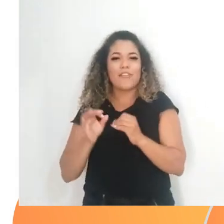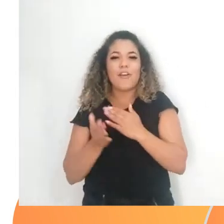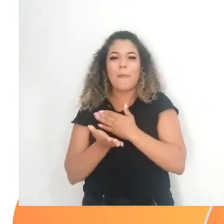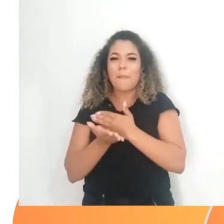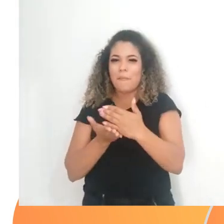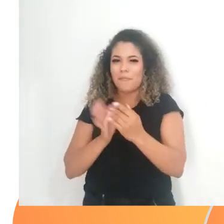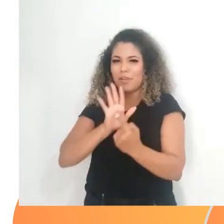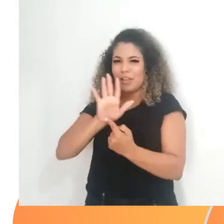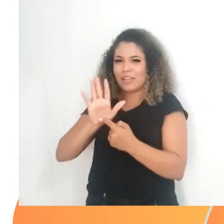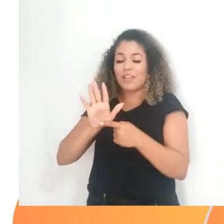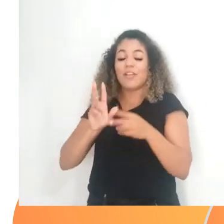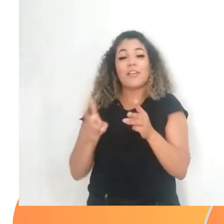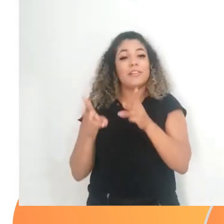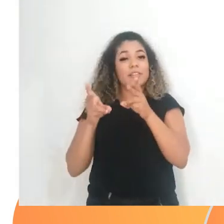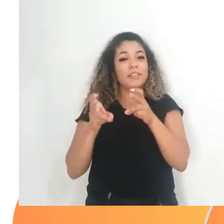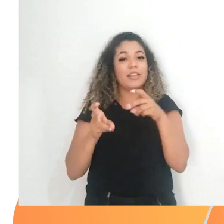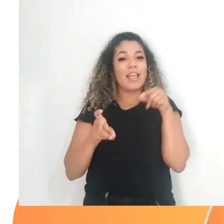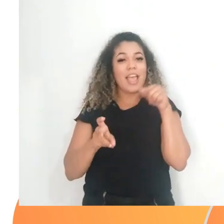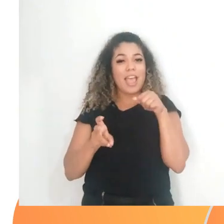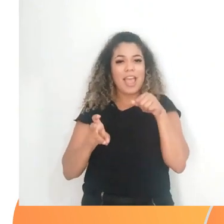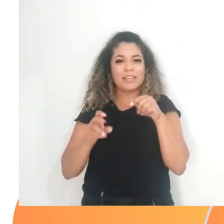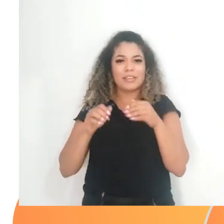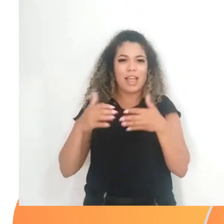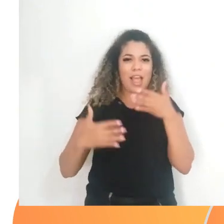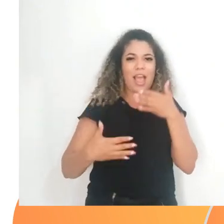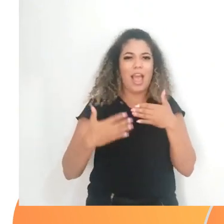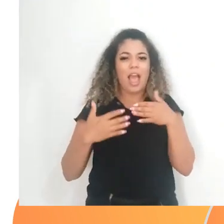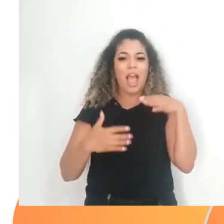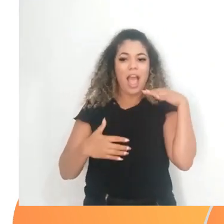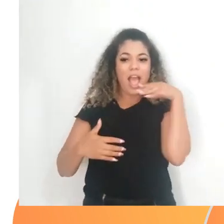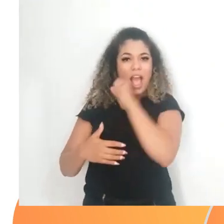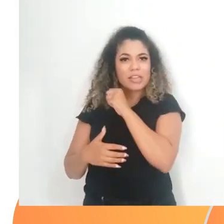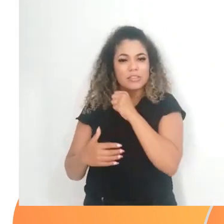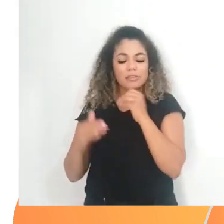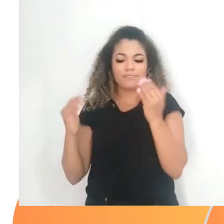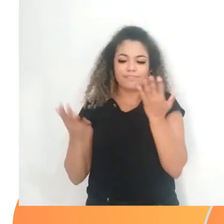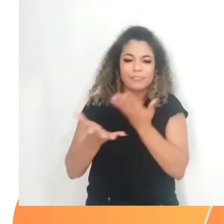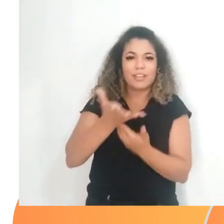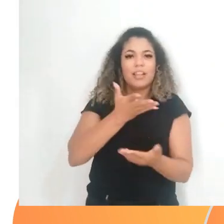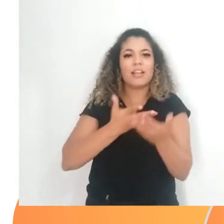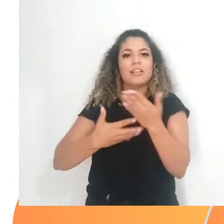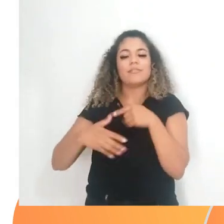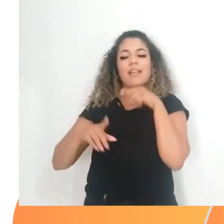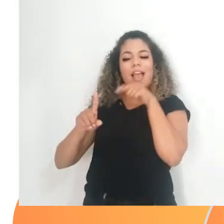à frente, você vai perceber que essa agilidade está totalmente